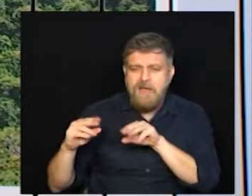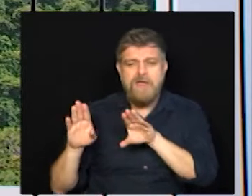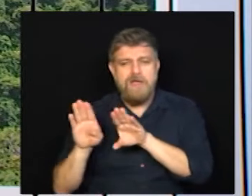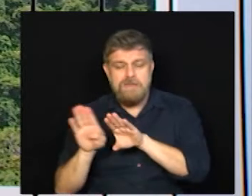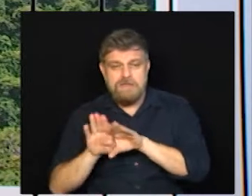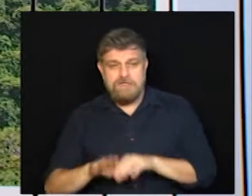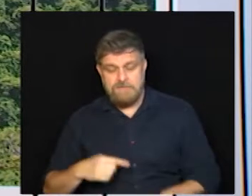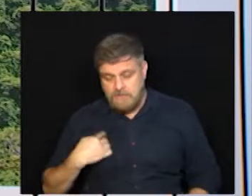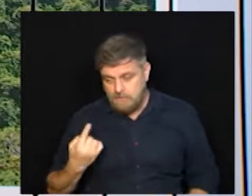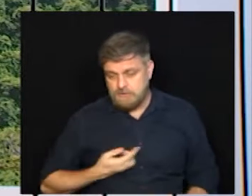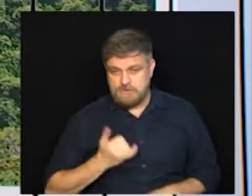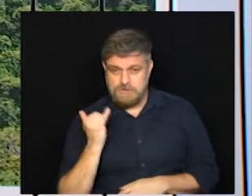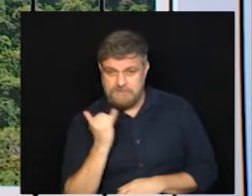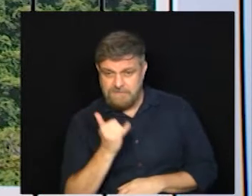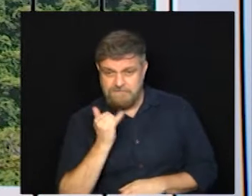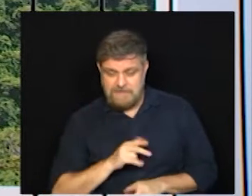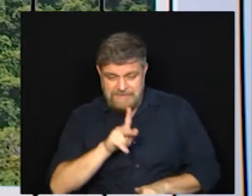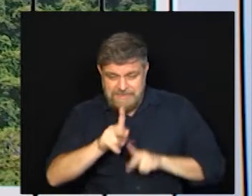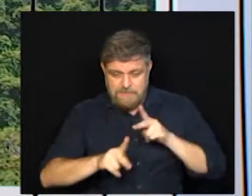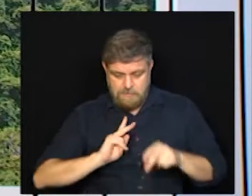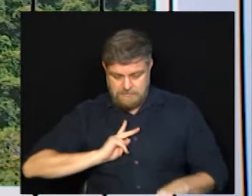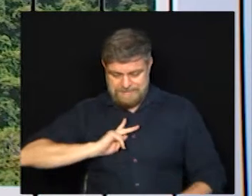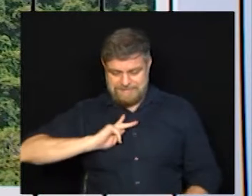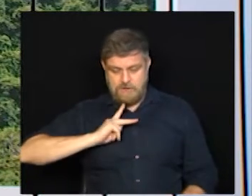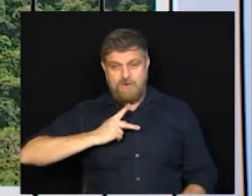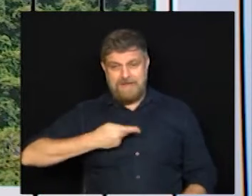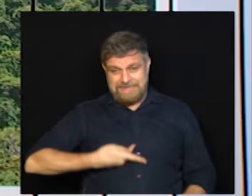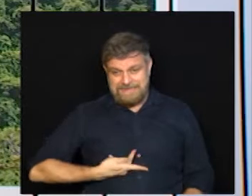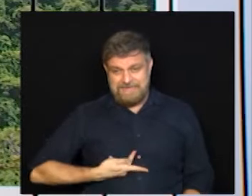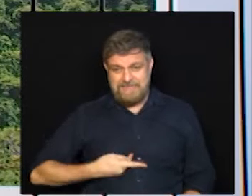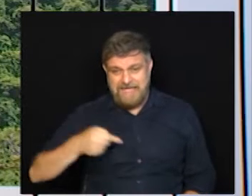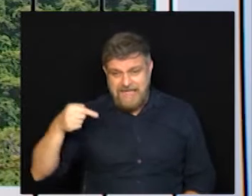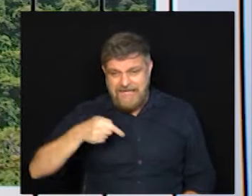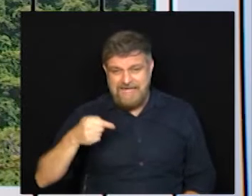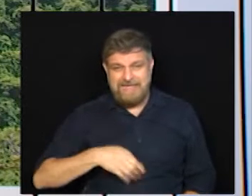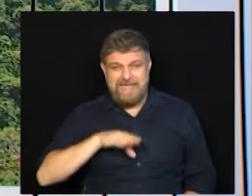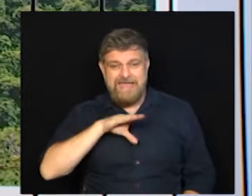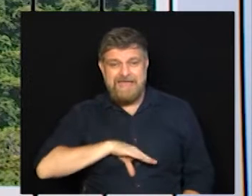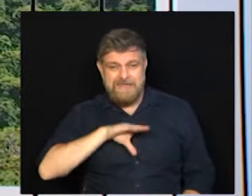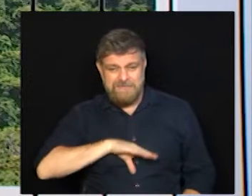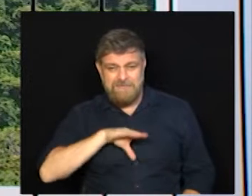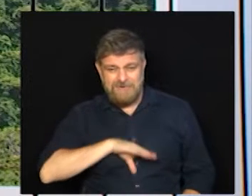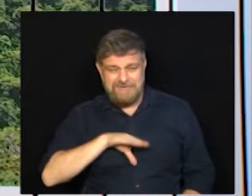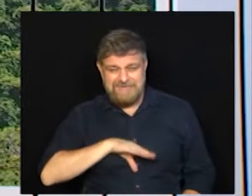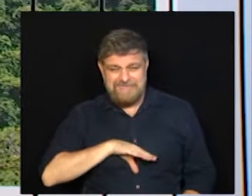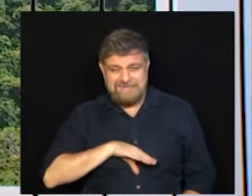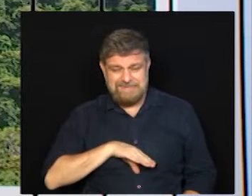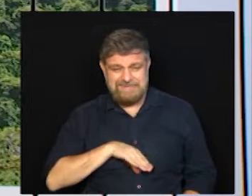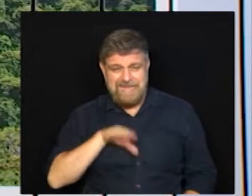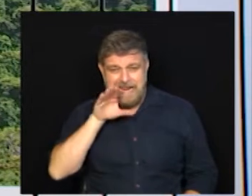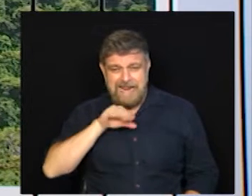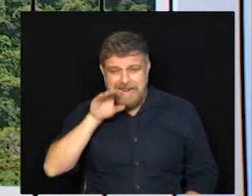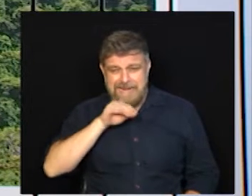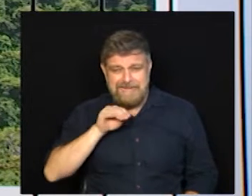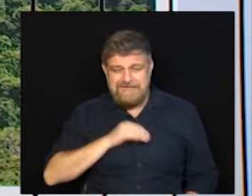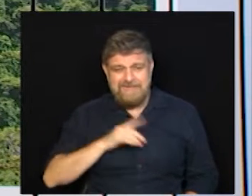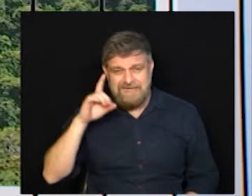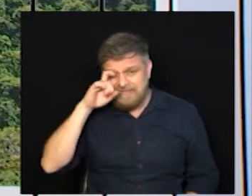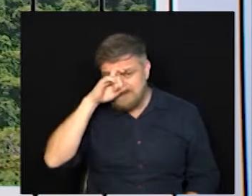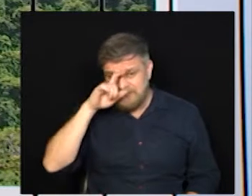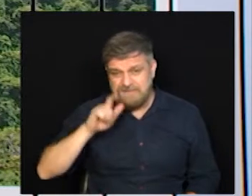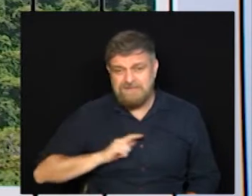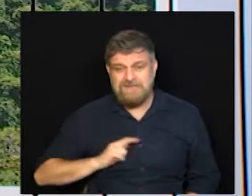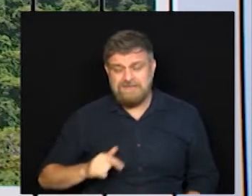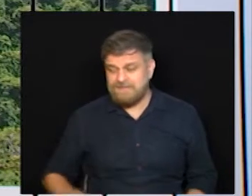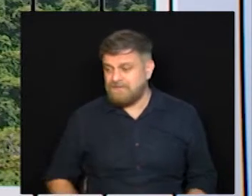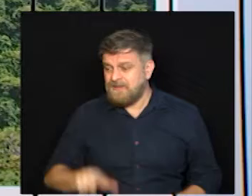quando a gente fala da população T, de tentar, e na língua portuguesa é muito difícil fazer isso, de tratar sem